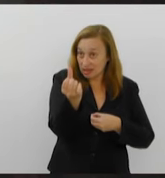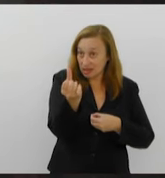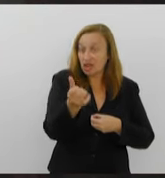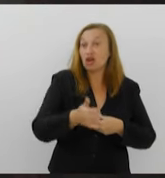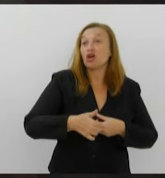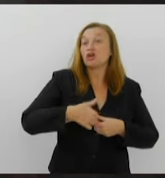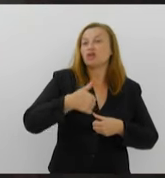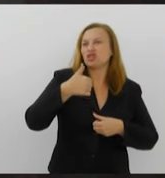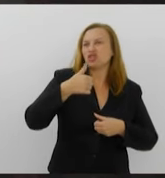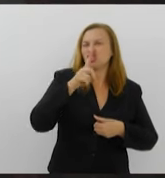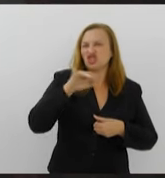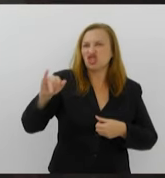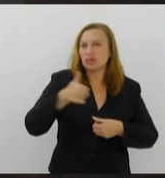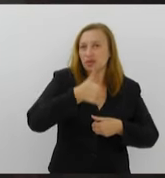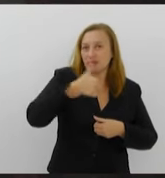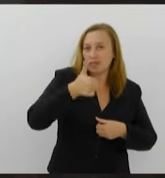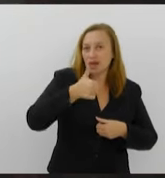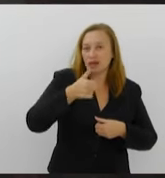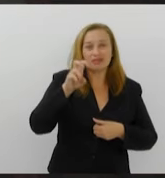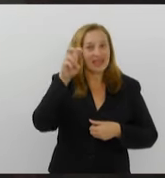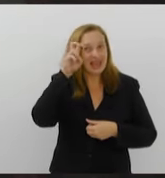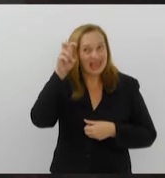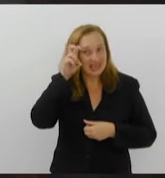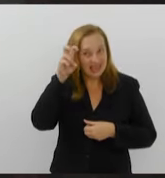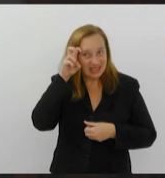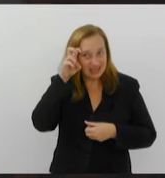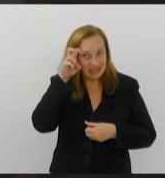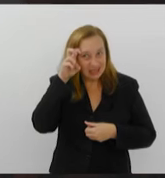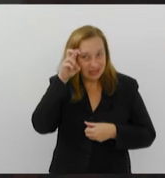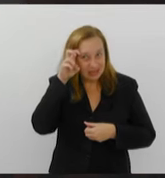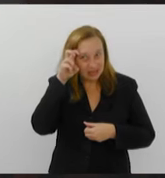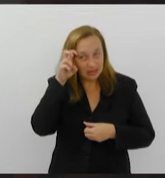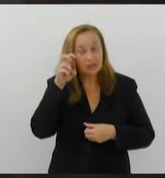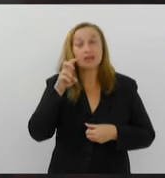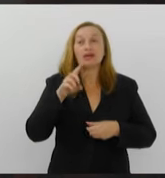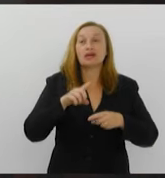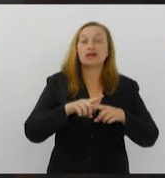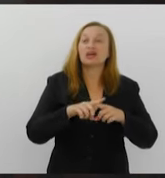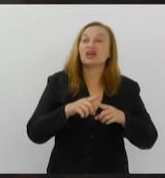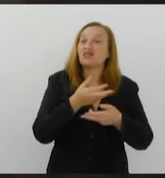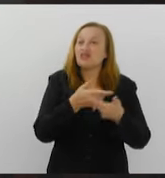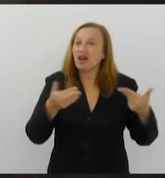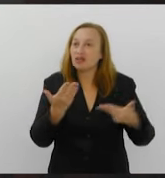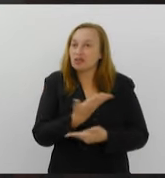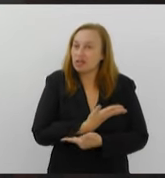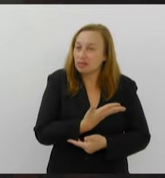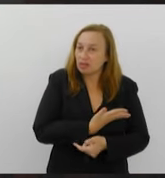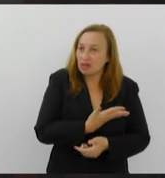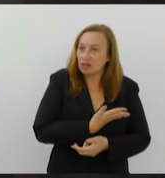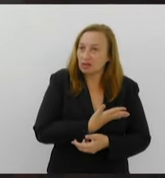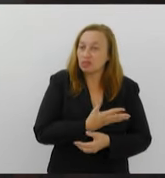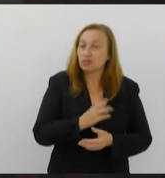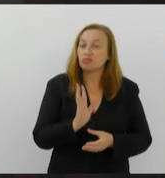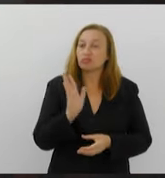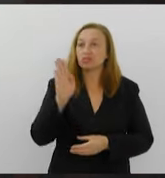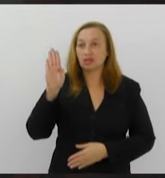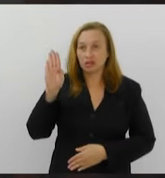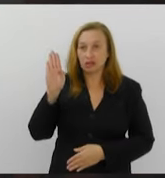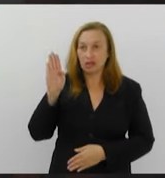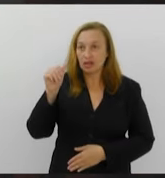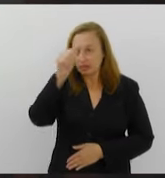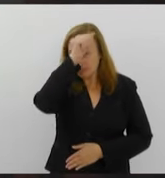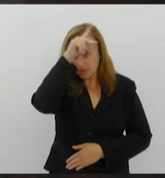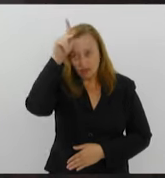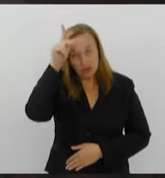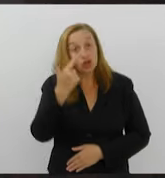quinta. Já estaremos no ápice das convenções partidárias, muitos colegas são candidatos a